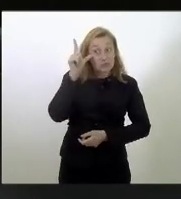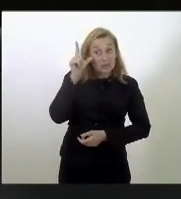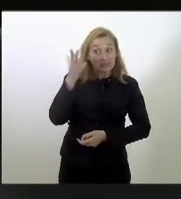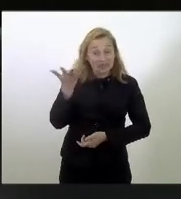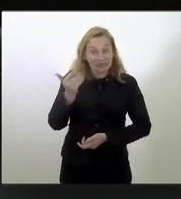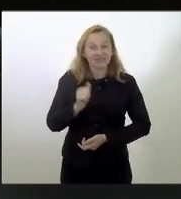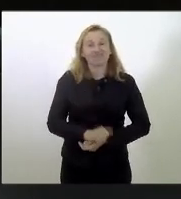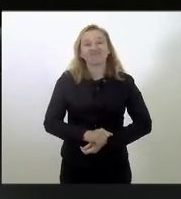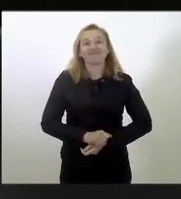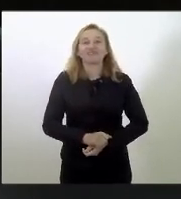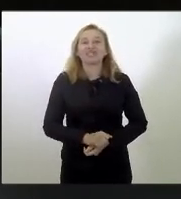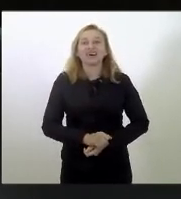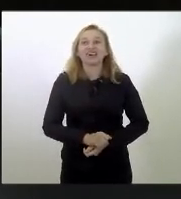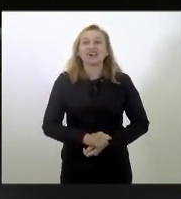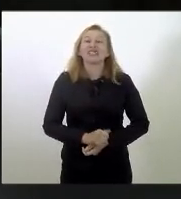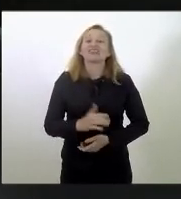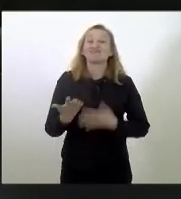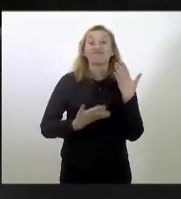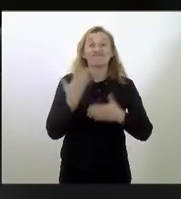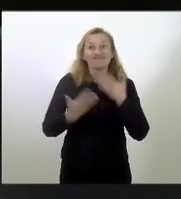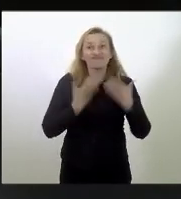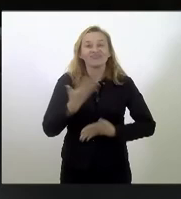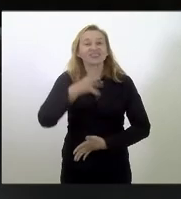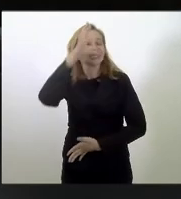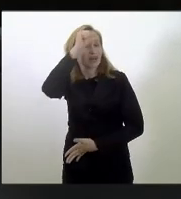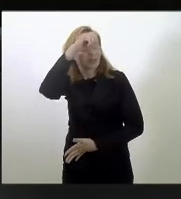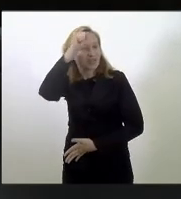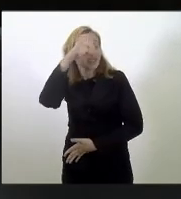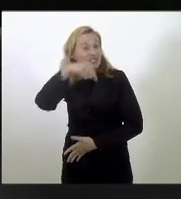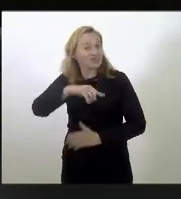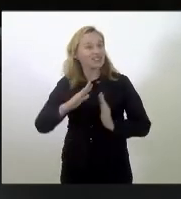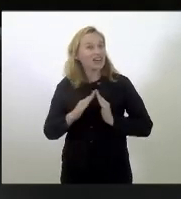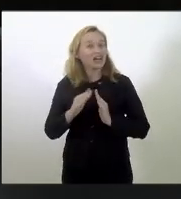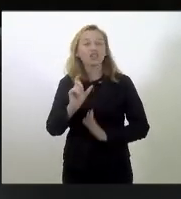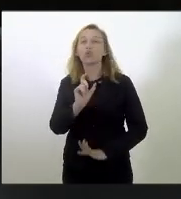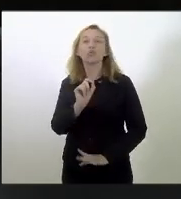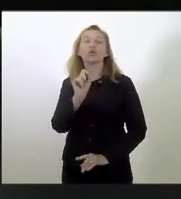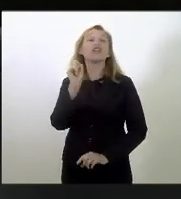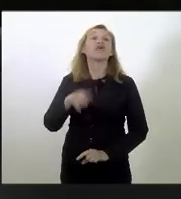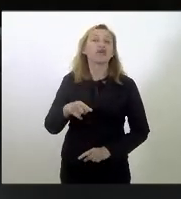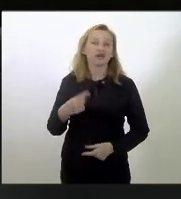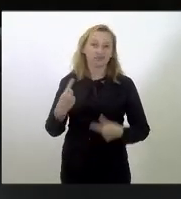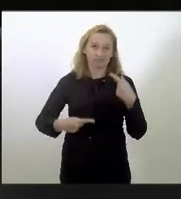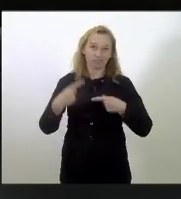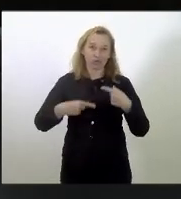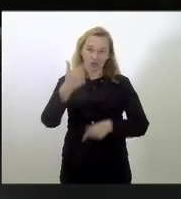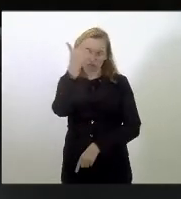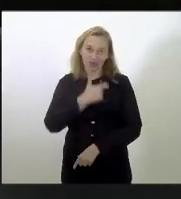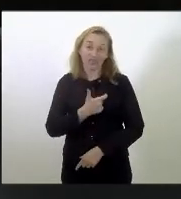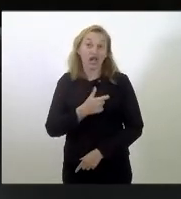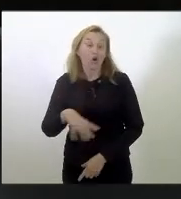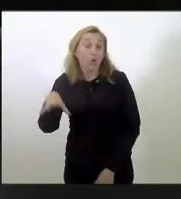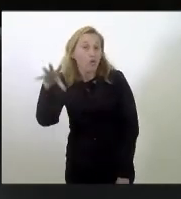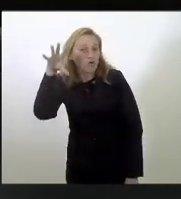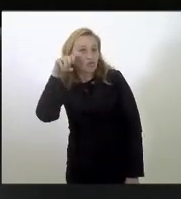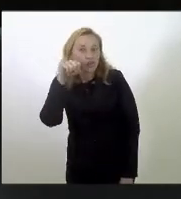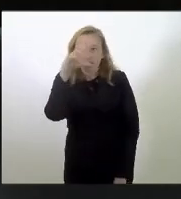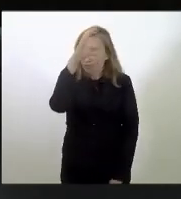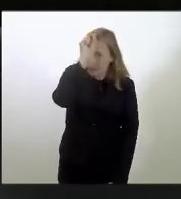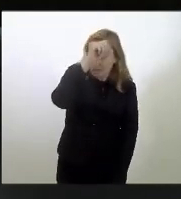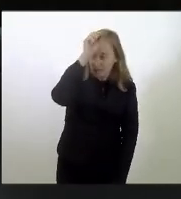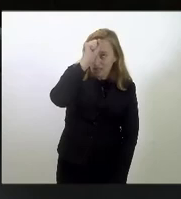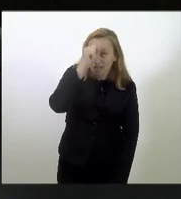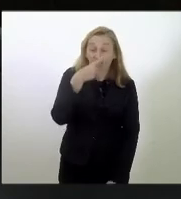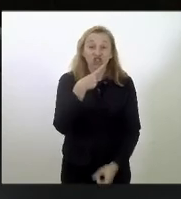Então, tive a alegria de aprender nessa casa o que é ser político. Aprender a ouvir, aprender